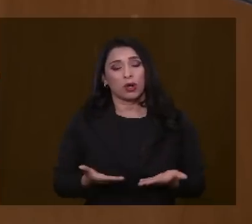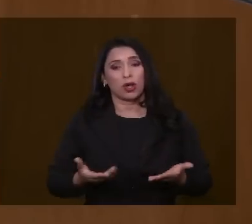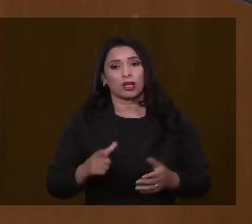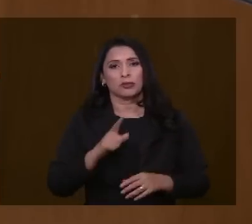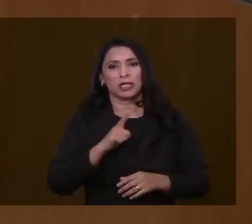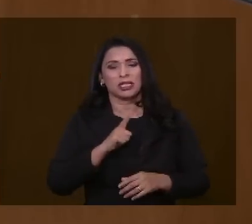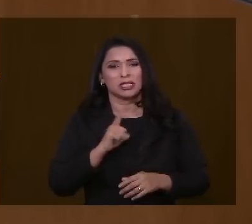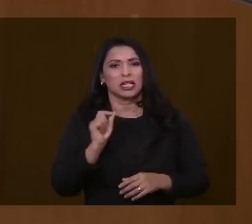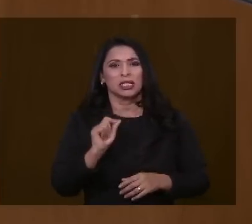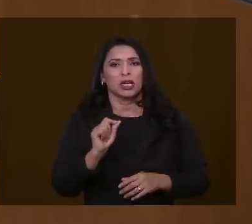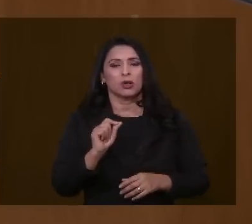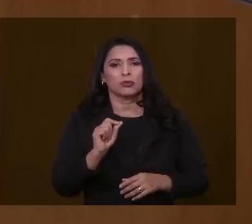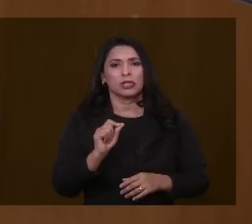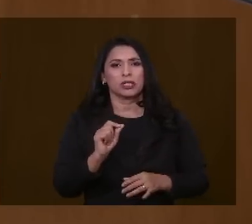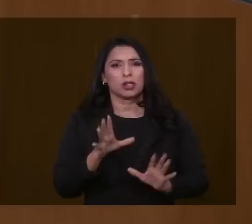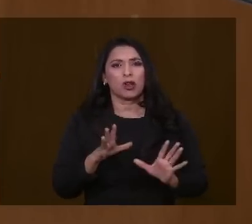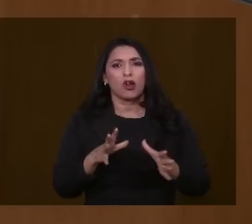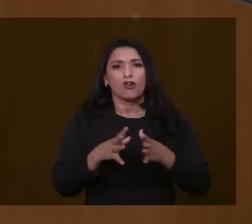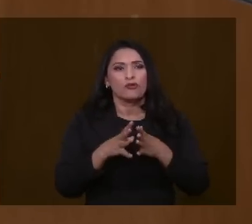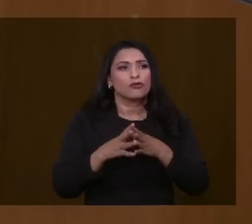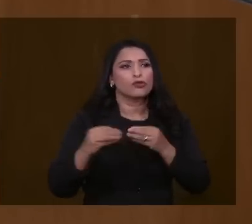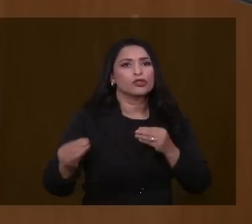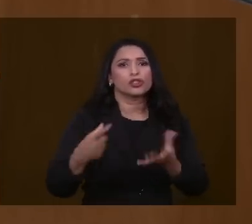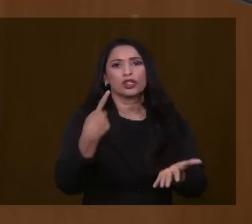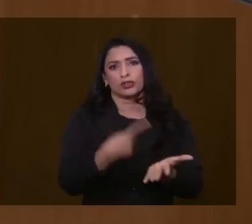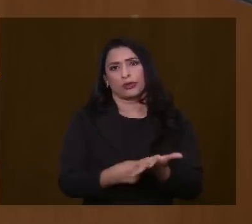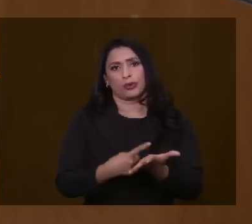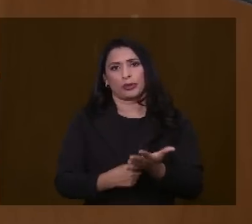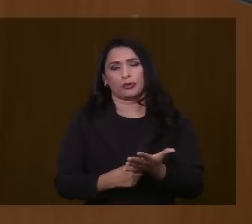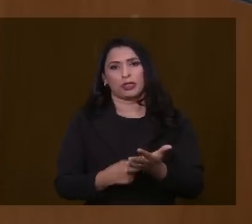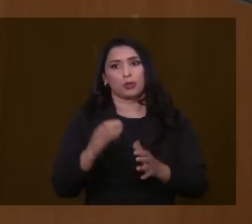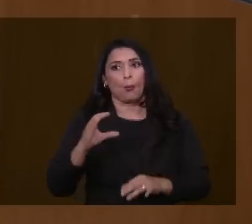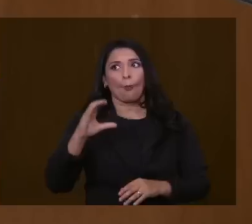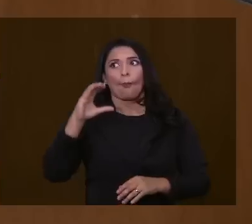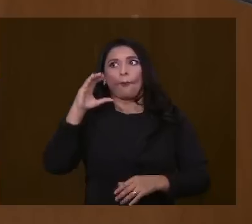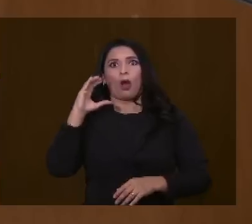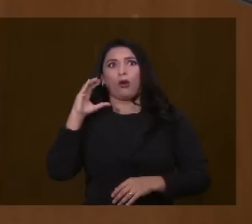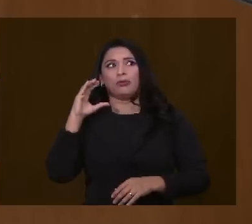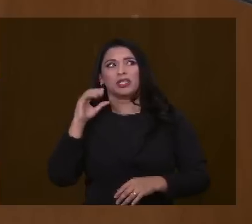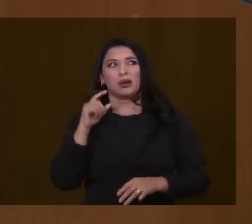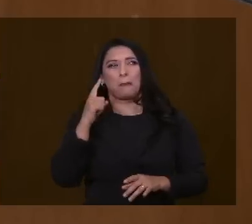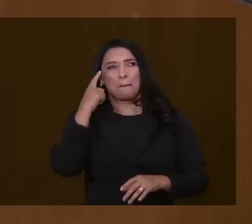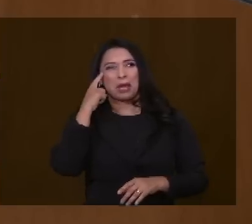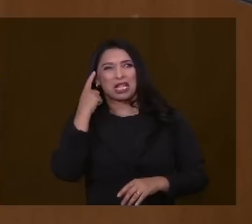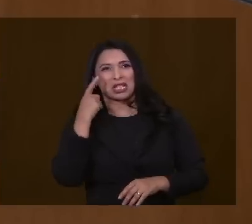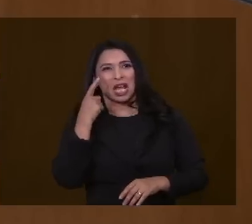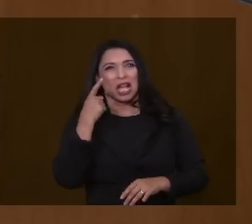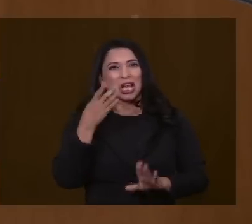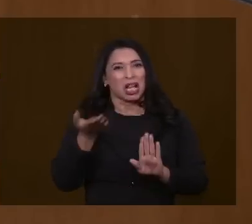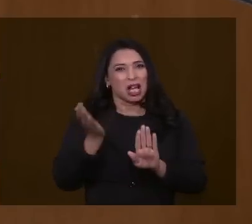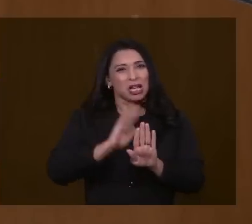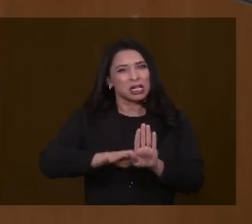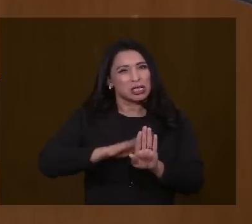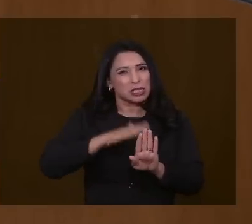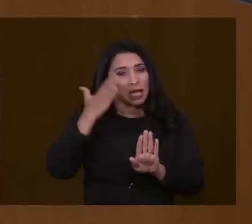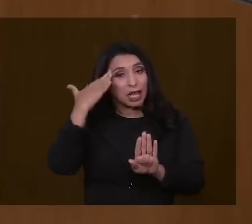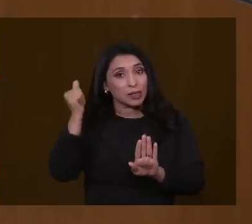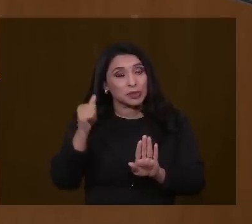escapismos e gato-pardismos. Omissões aparentemente sábias retornarão como